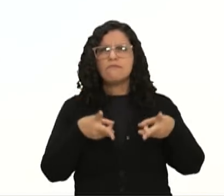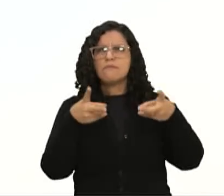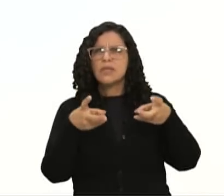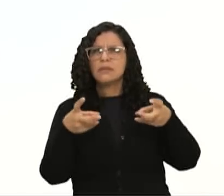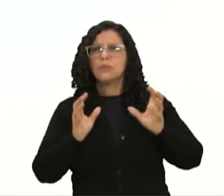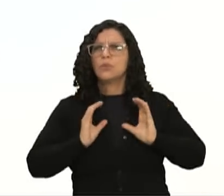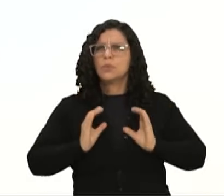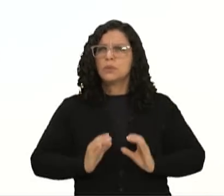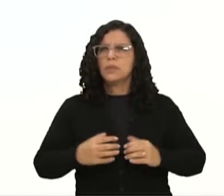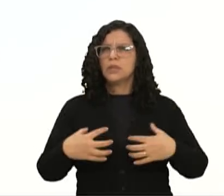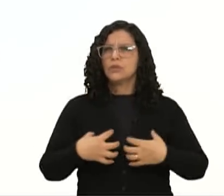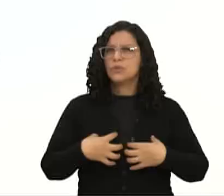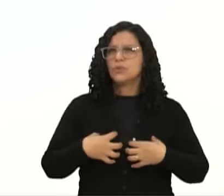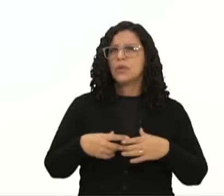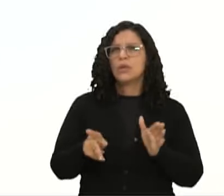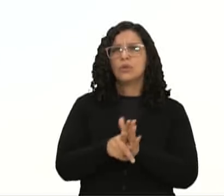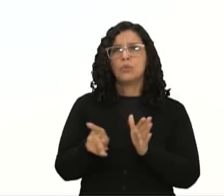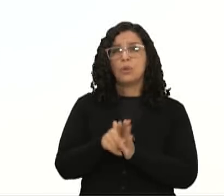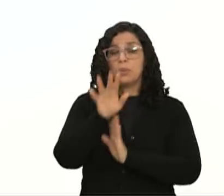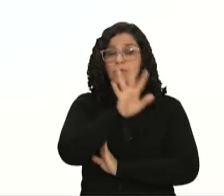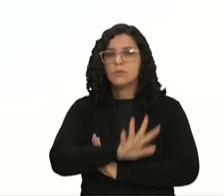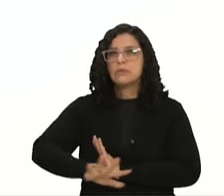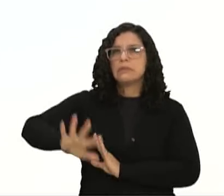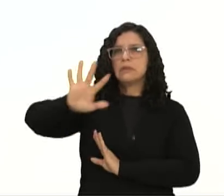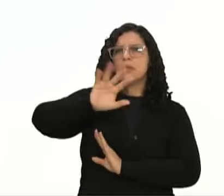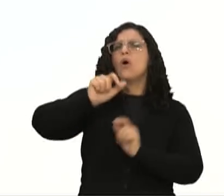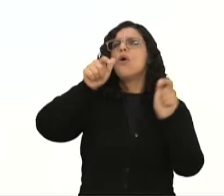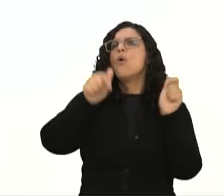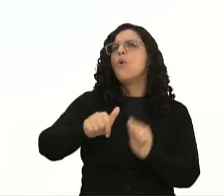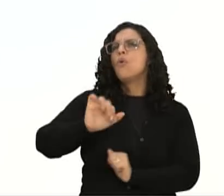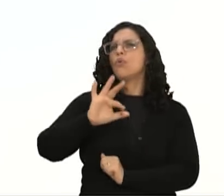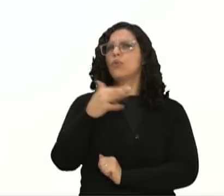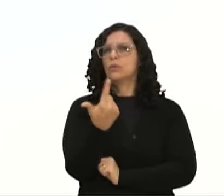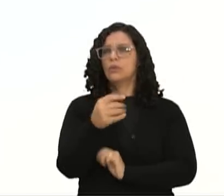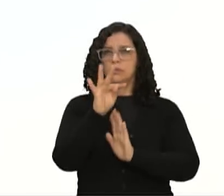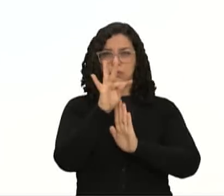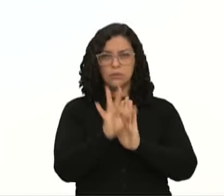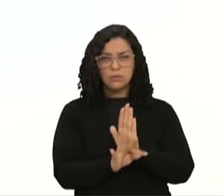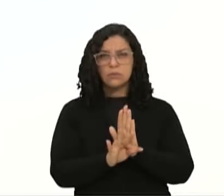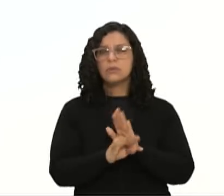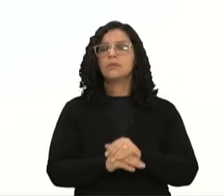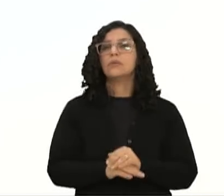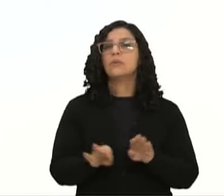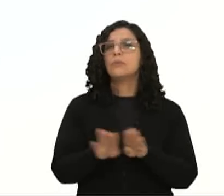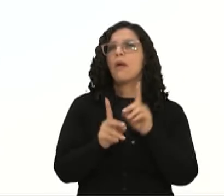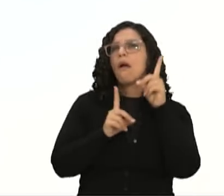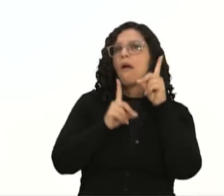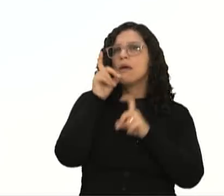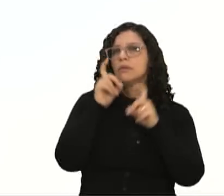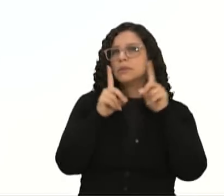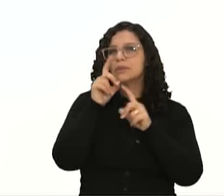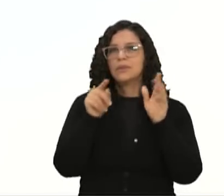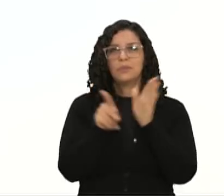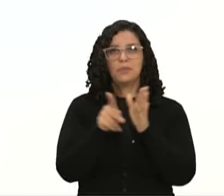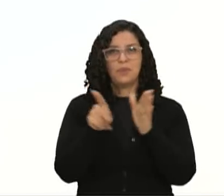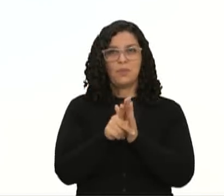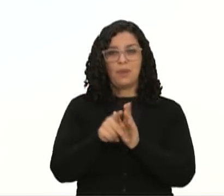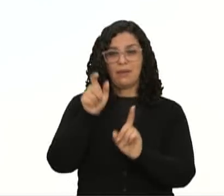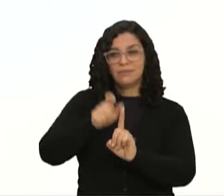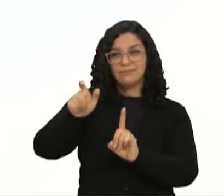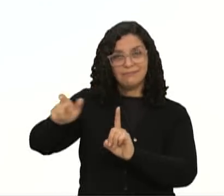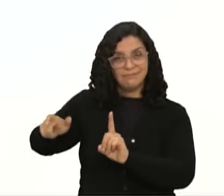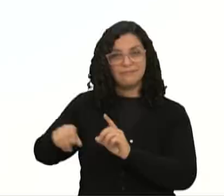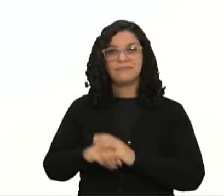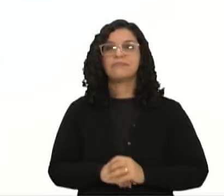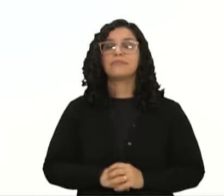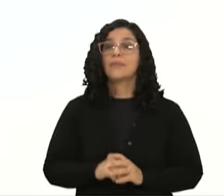Então, prestar atenção no cenário em que está acontecendo aquela tirinha, na expressão facial dos